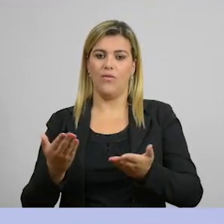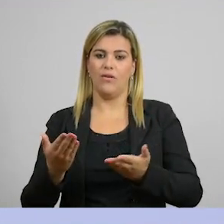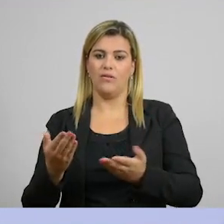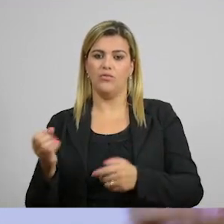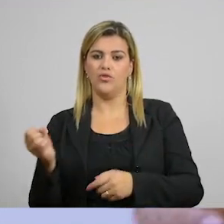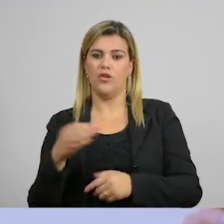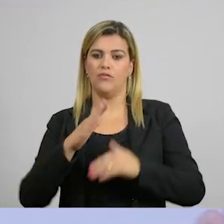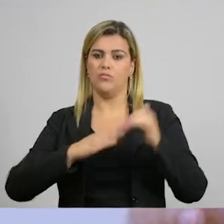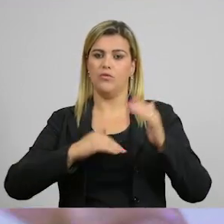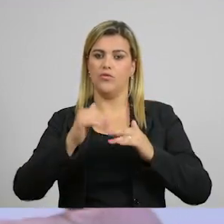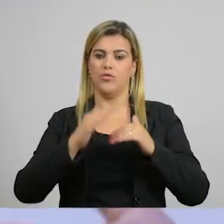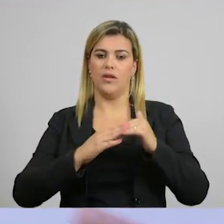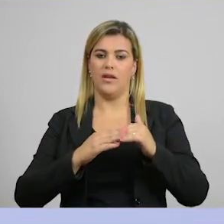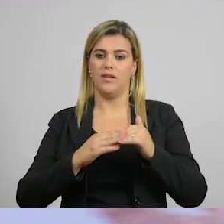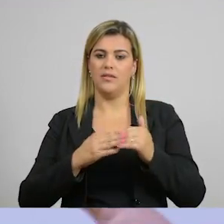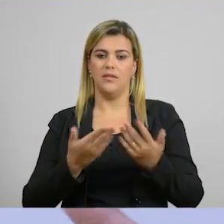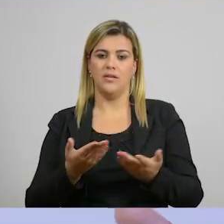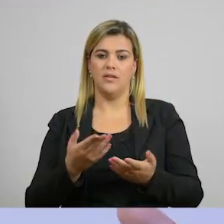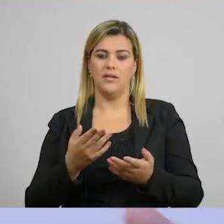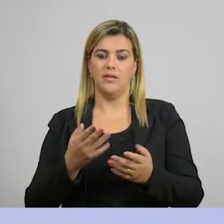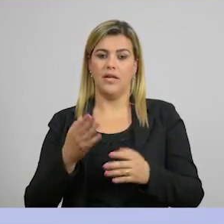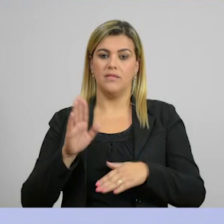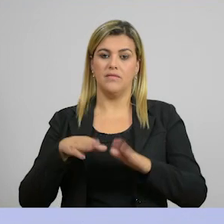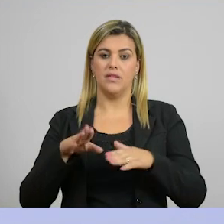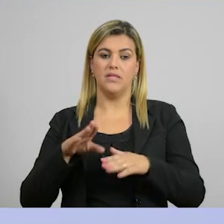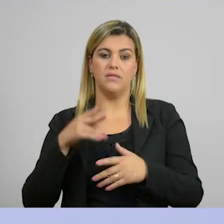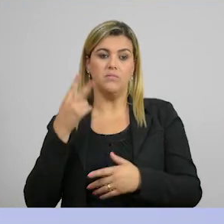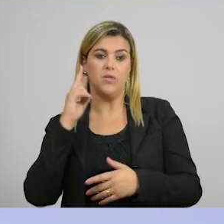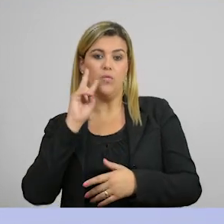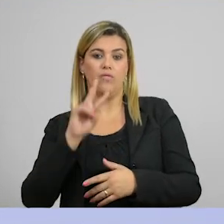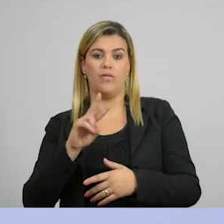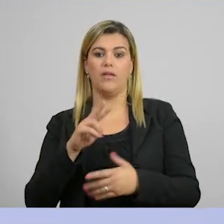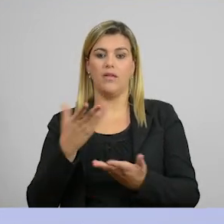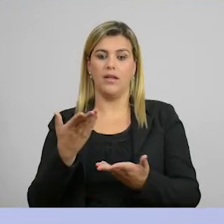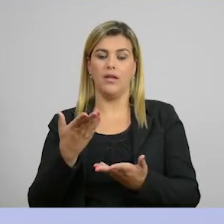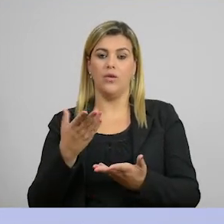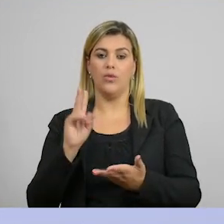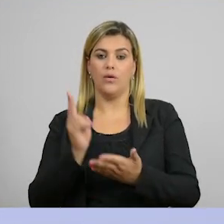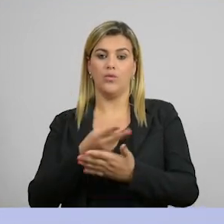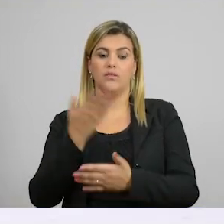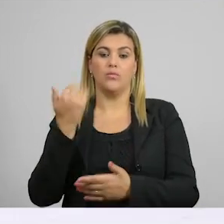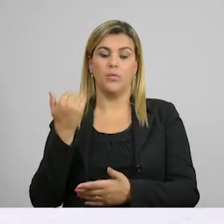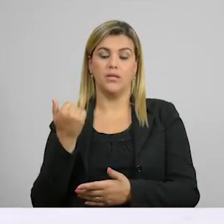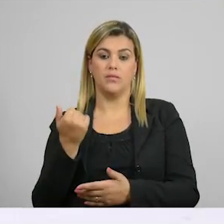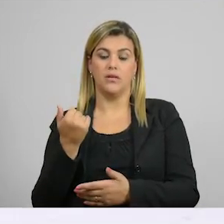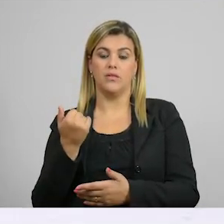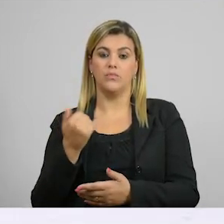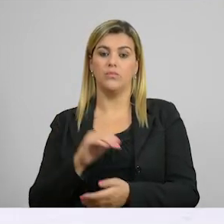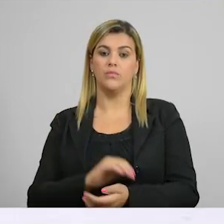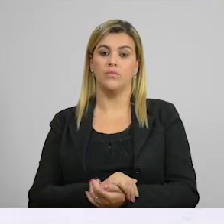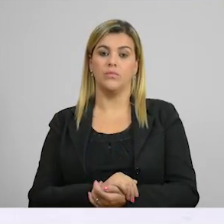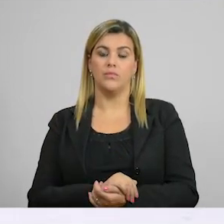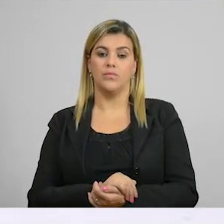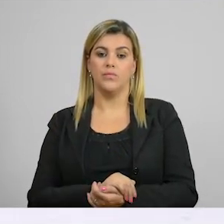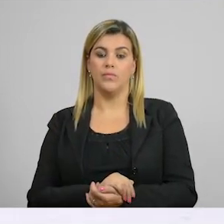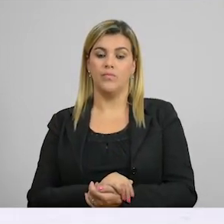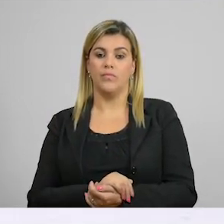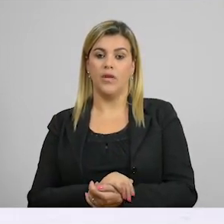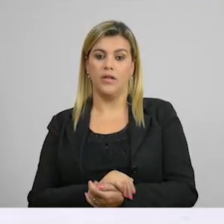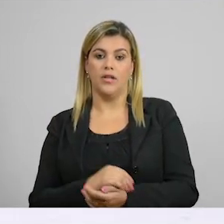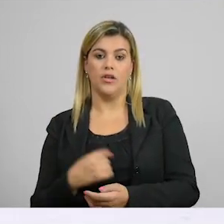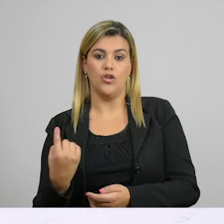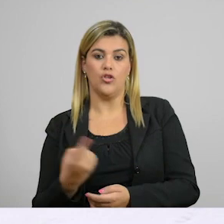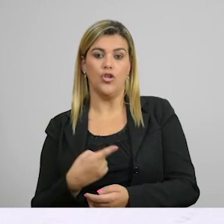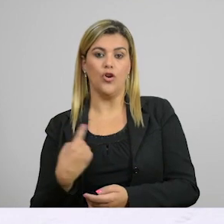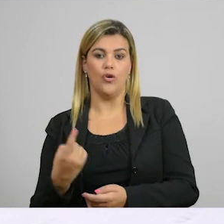tenham assim esse momento de estar dando depoimento pode ajudar nisso. Nós